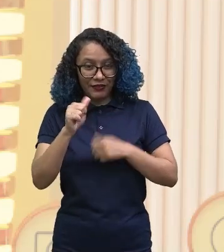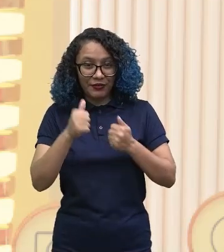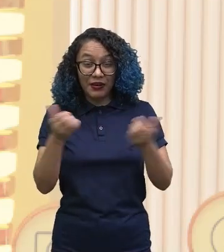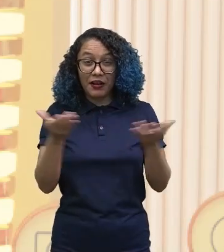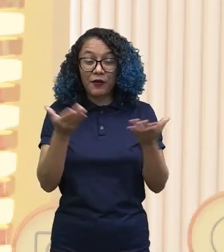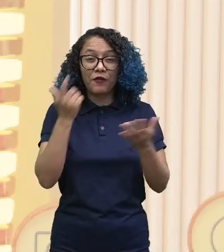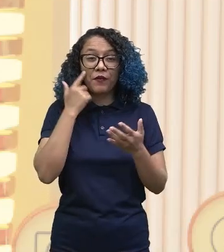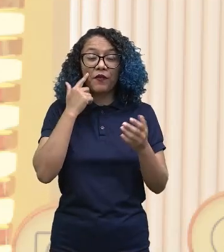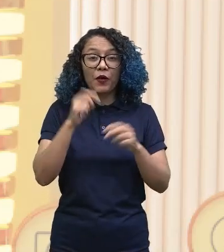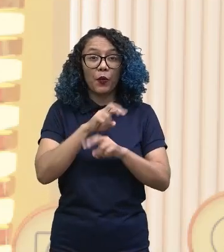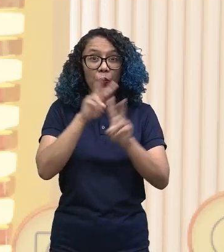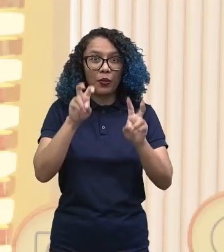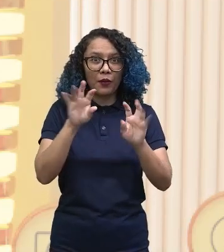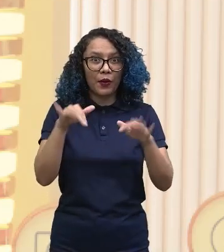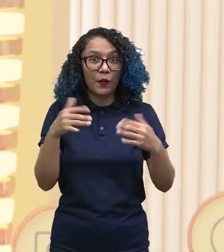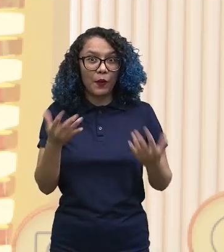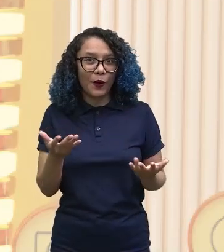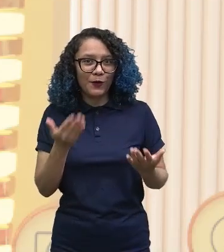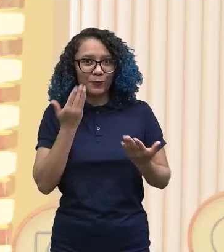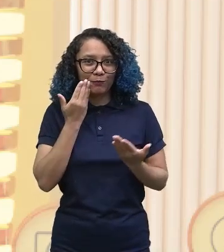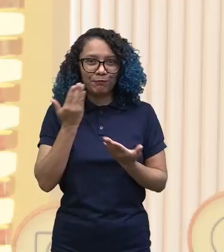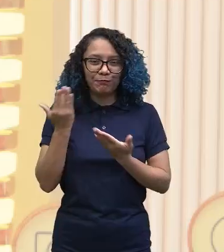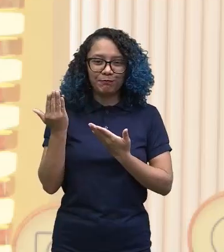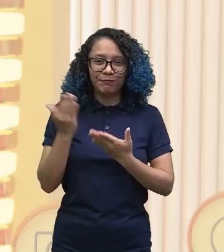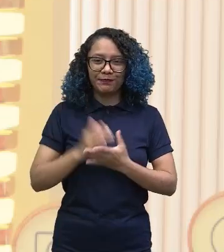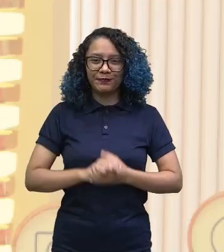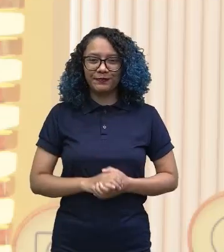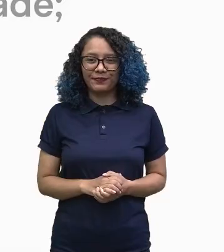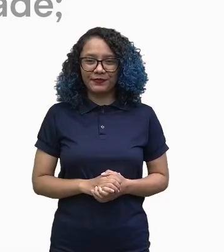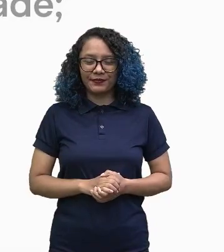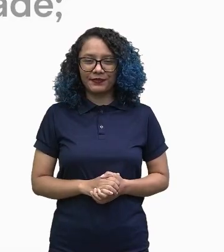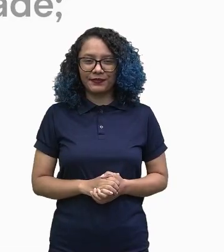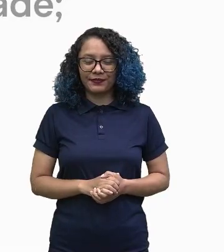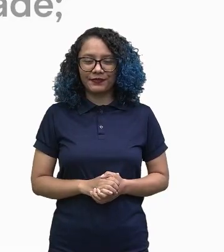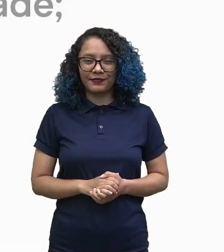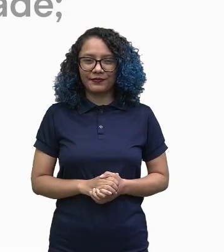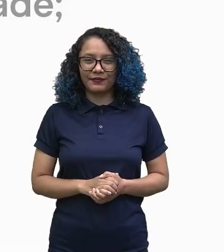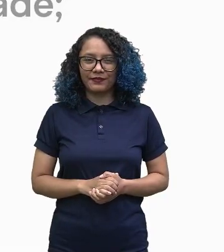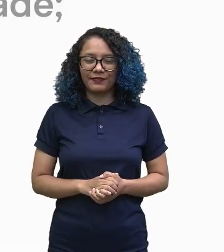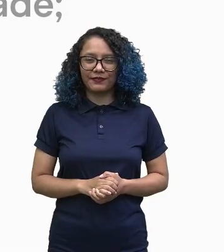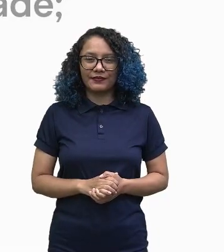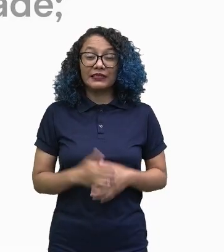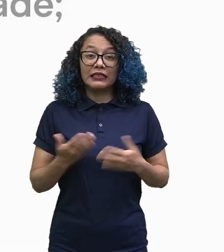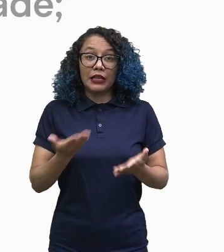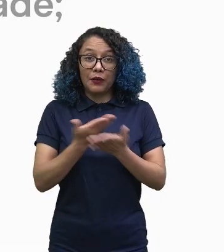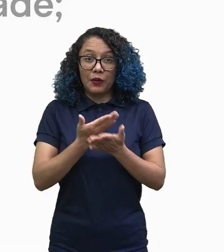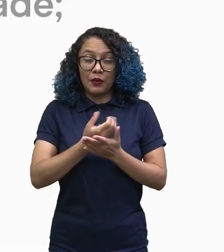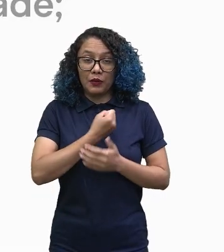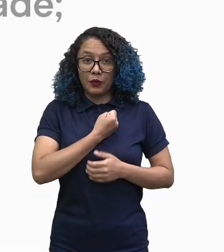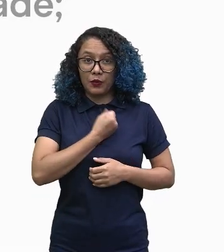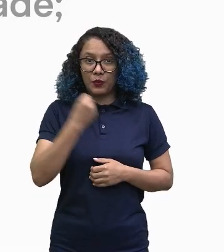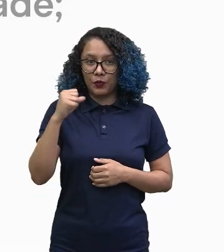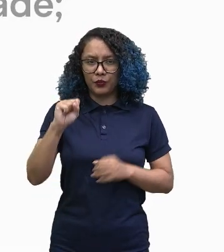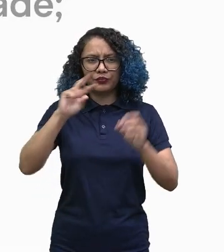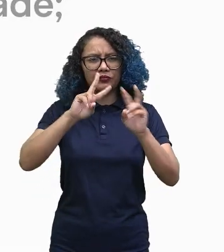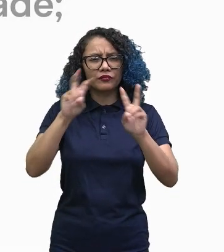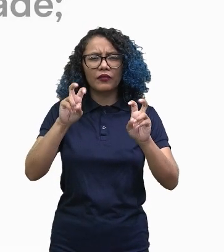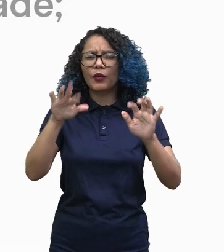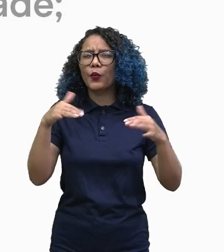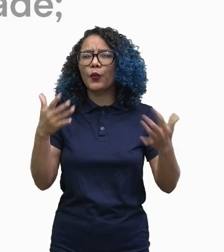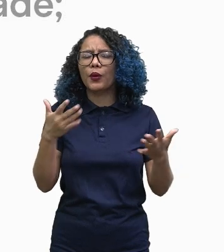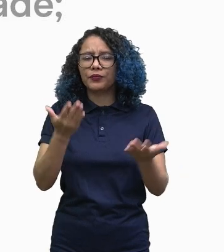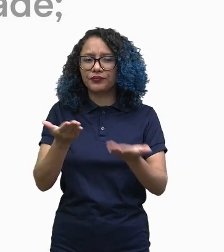Bora dar uma olhadinha no nosso objeto de conhecimento da aula de hoje. Aula 8, objeto